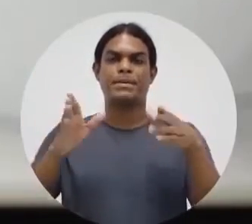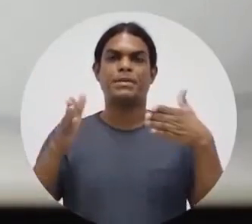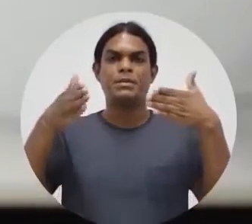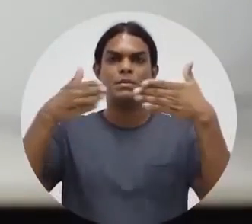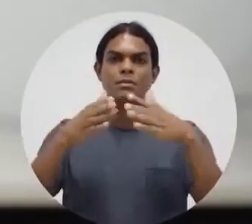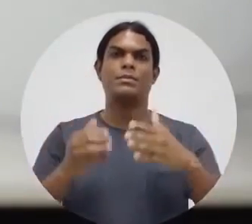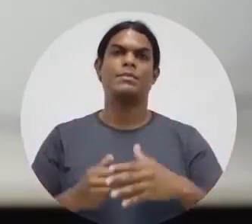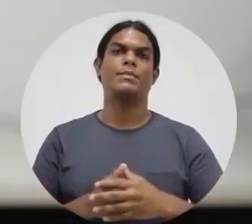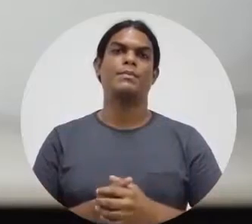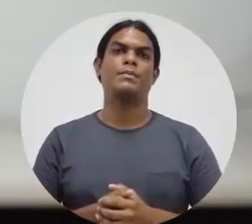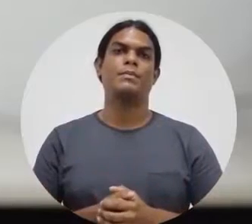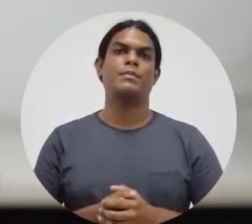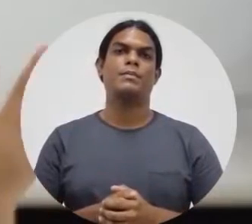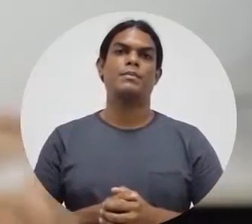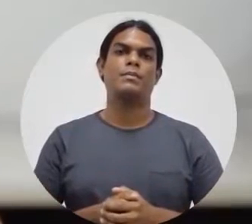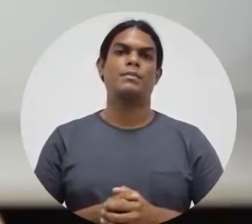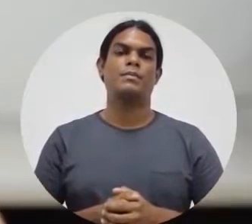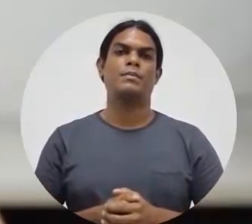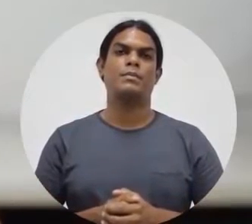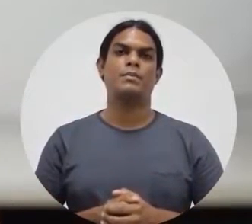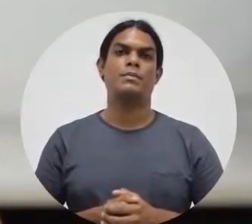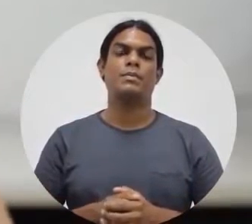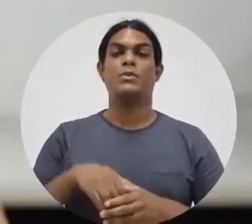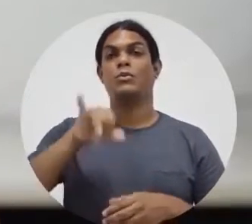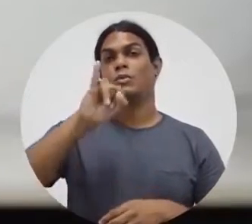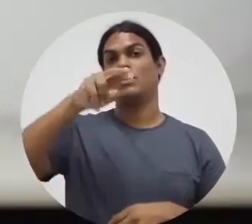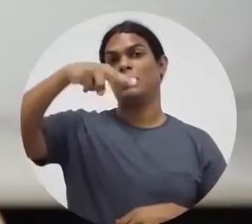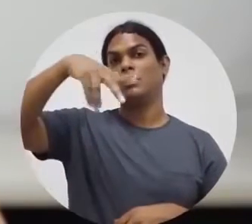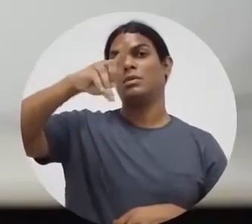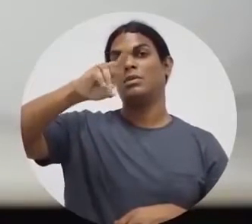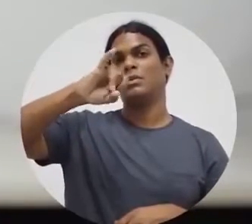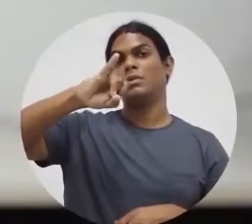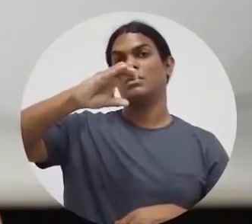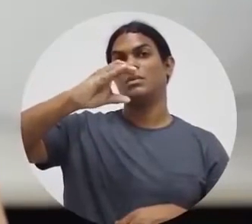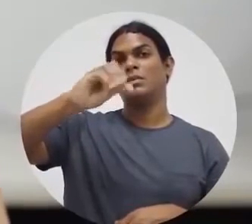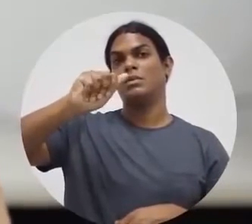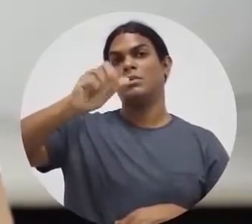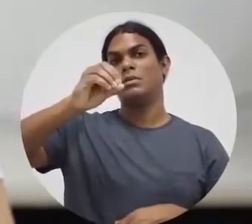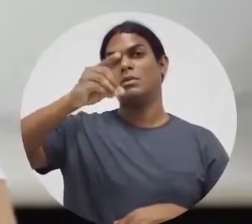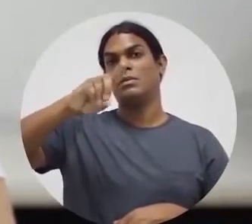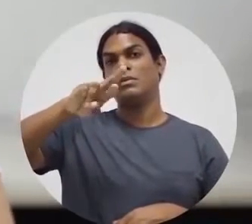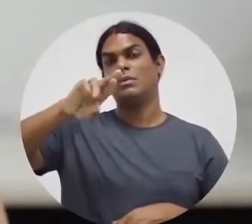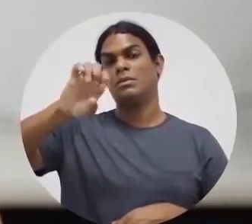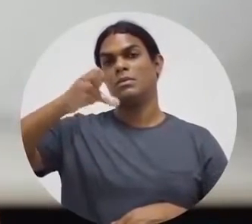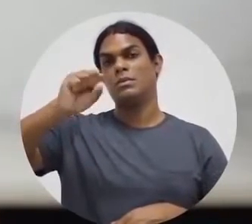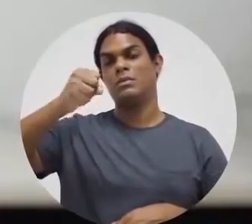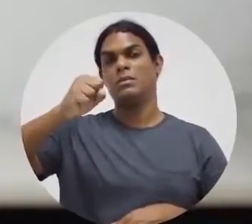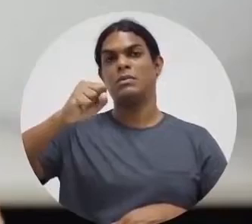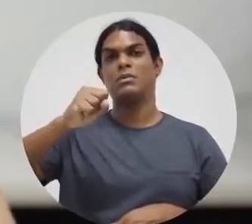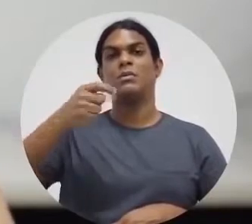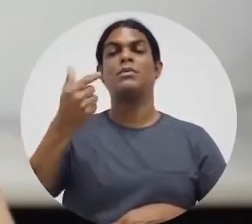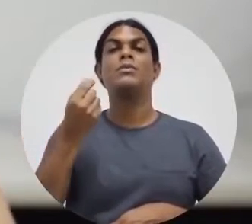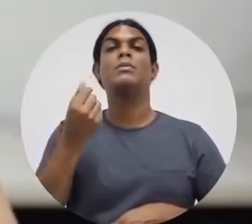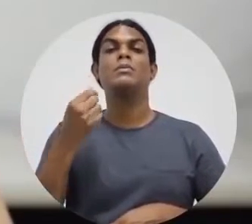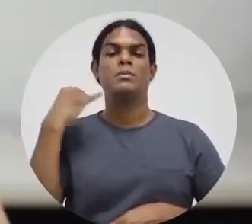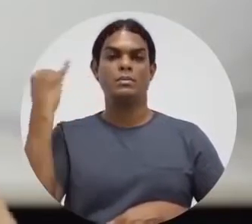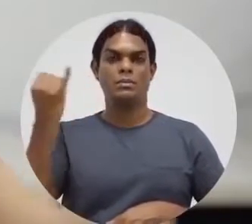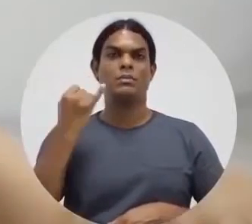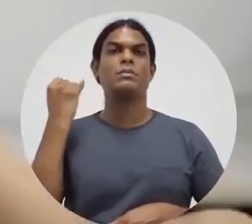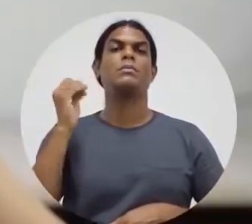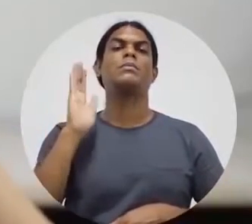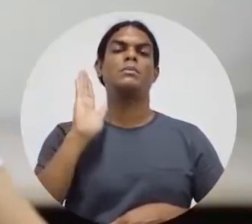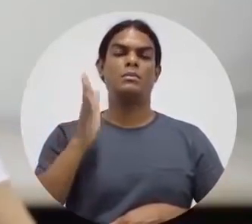que isso nos traz? A lição é simples. Os indicadores financeiros são importantes para entender a viabilidade?